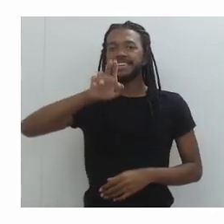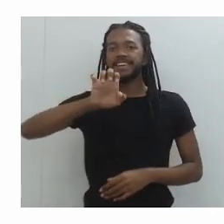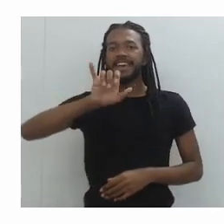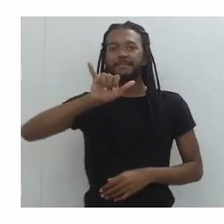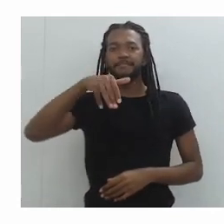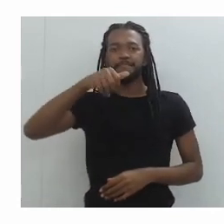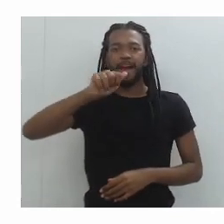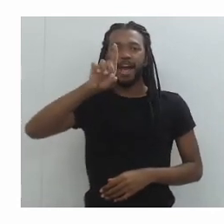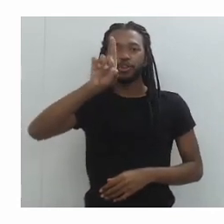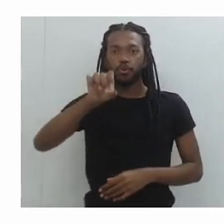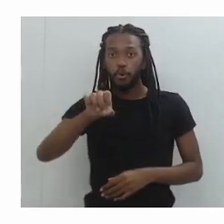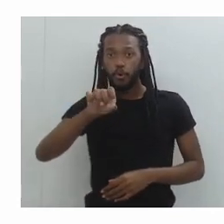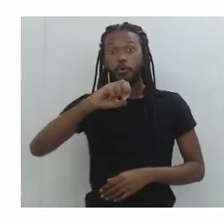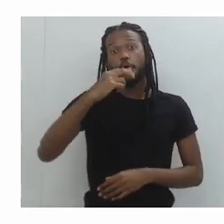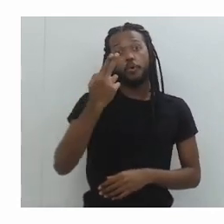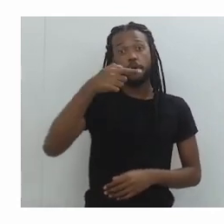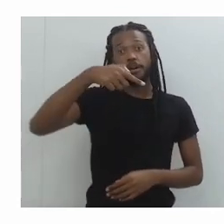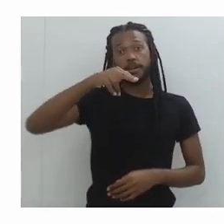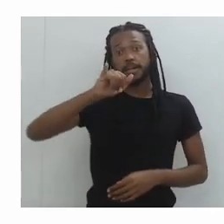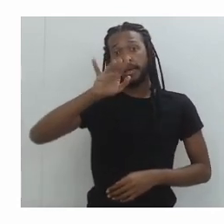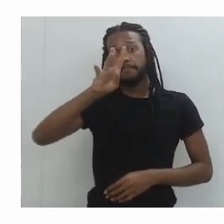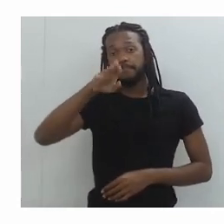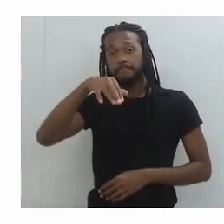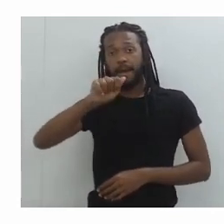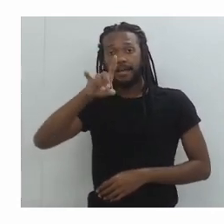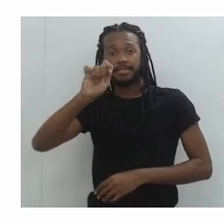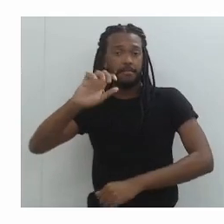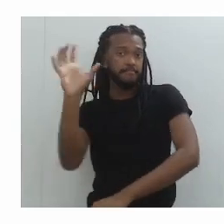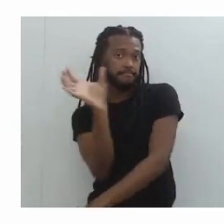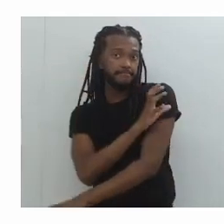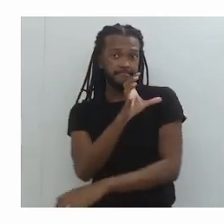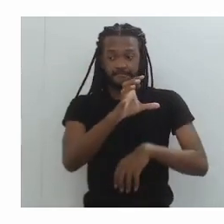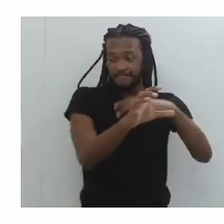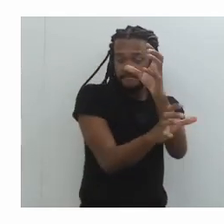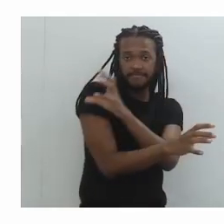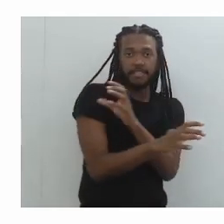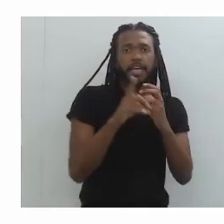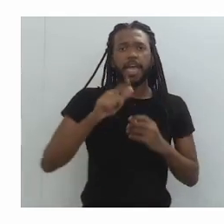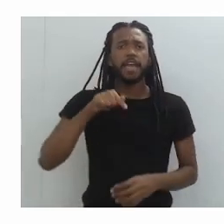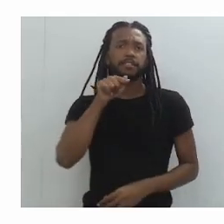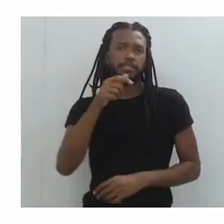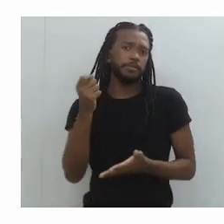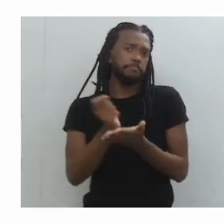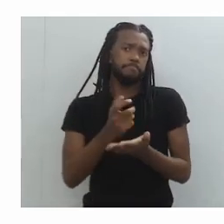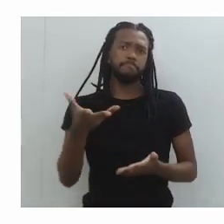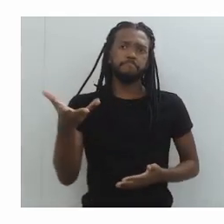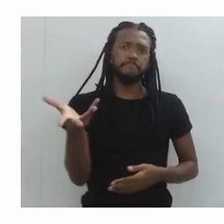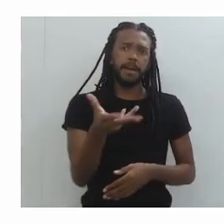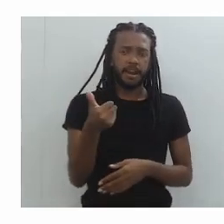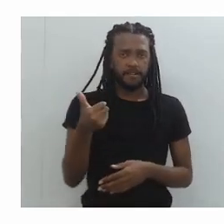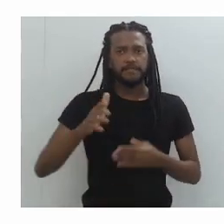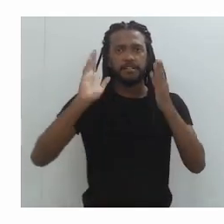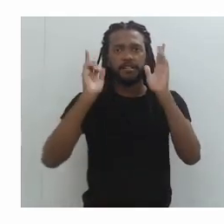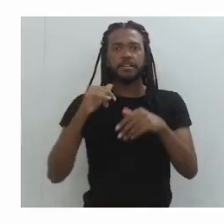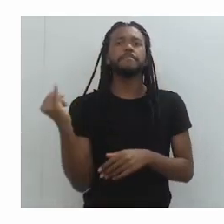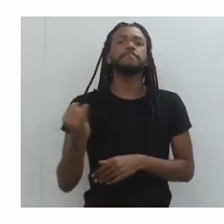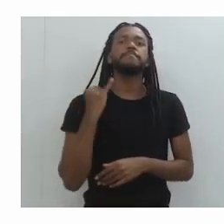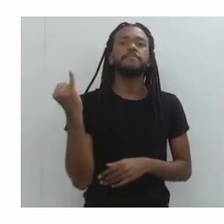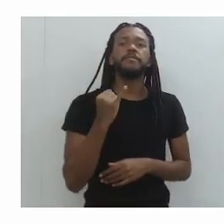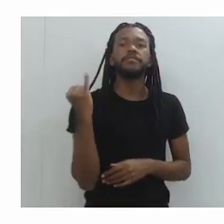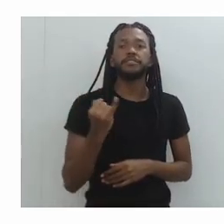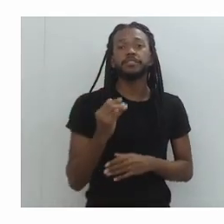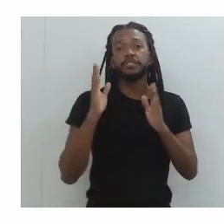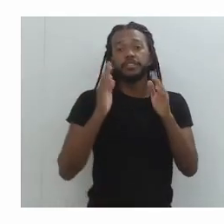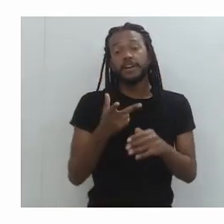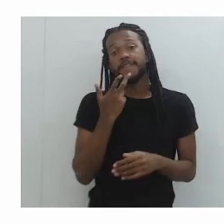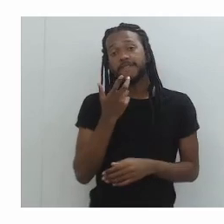Queimado, queimada. E é um jogo, gente, maravilhoso. É muito importante, quando eu digo,